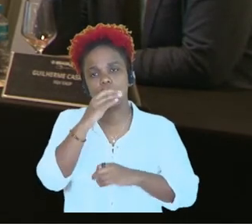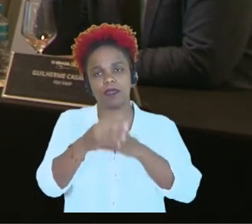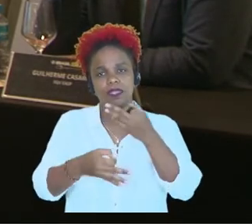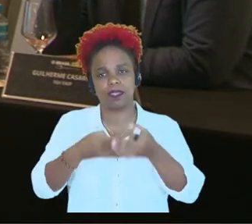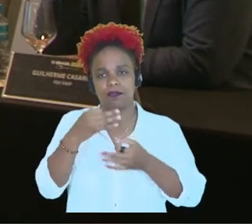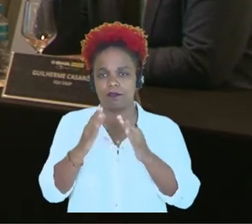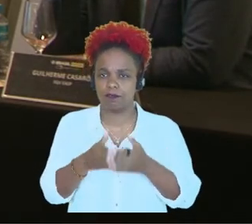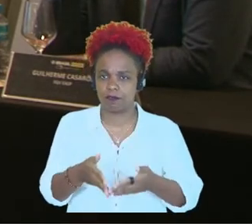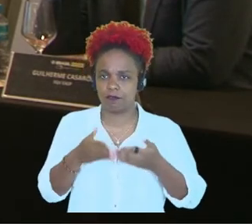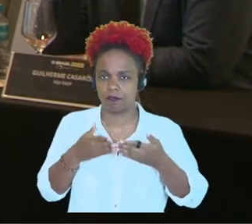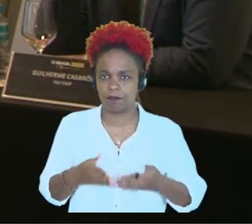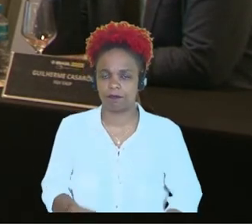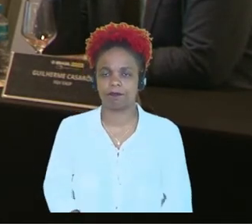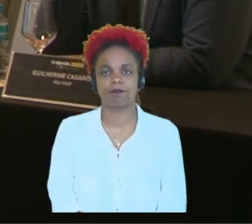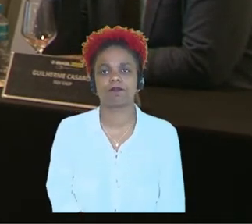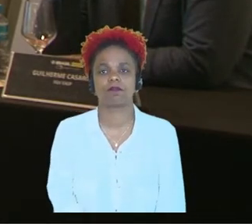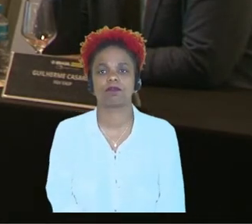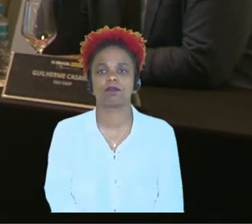por favor.